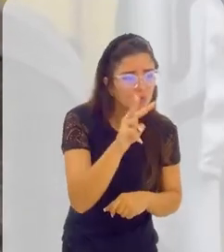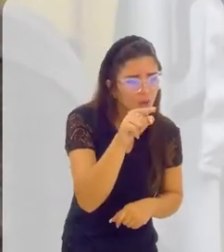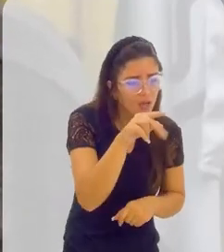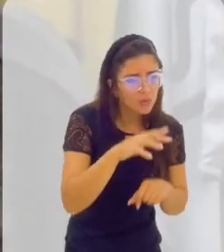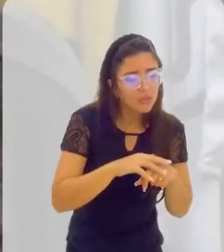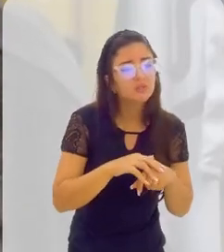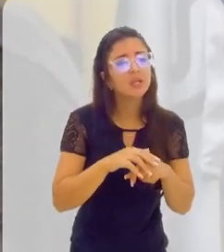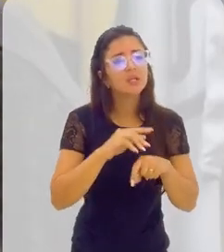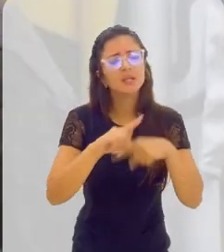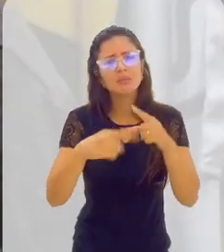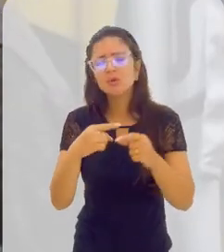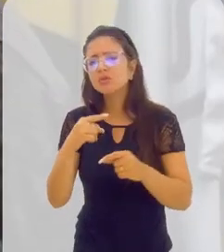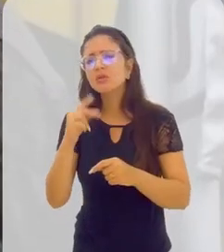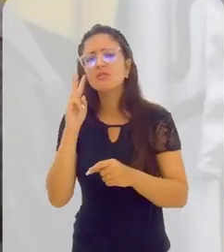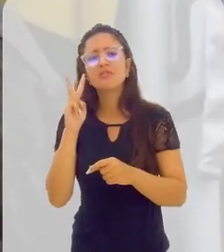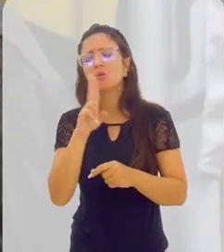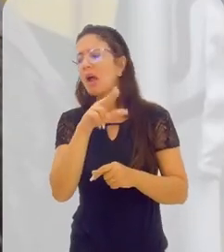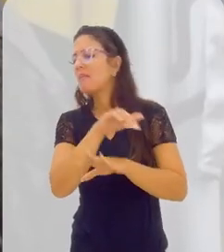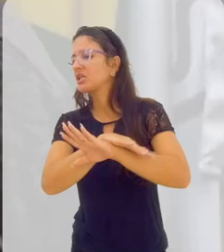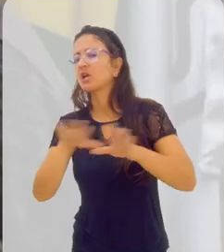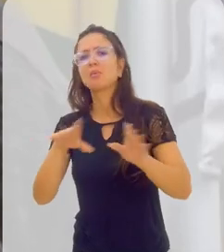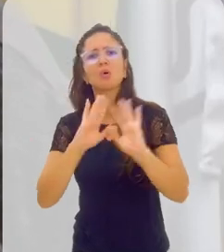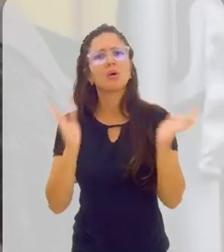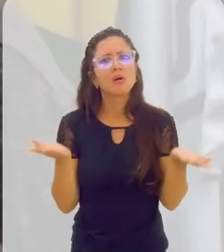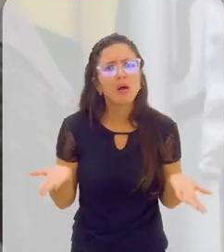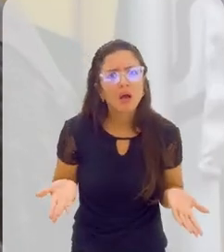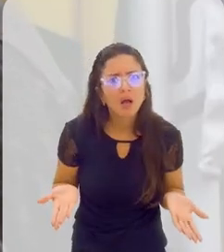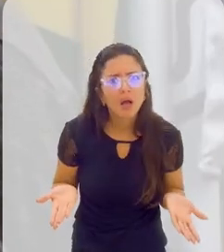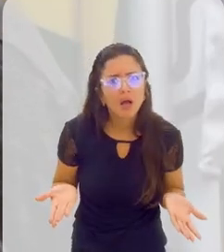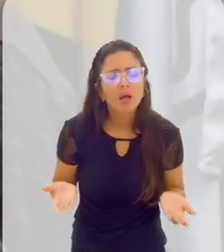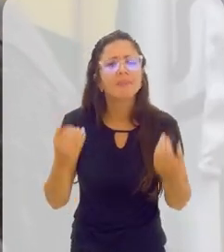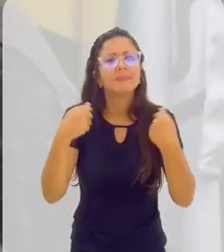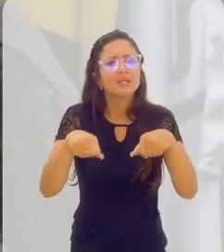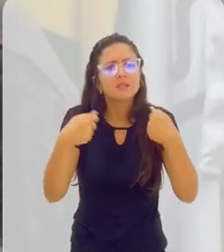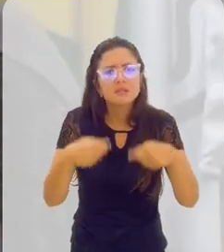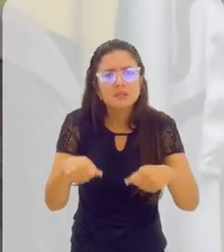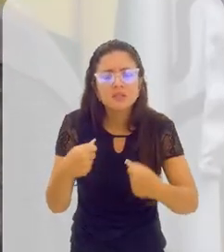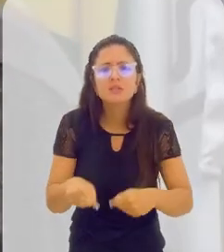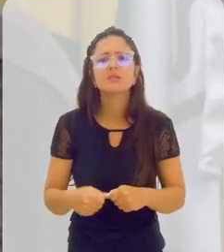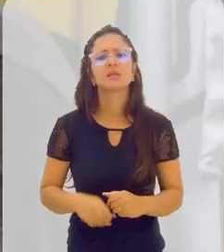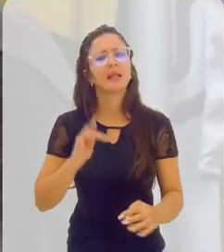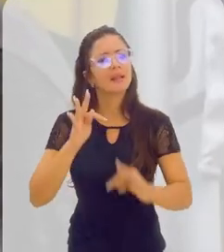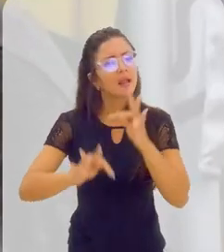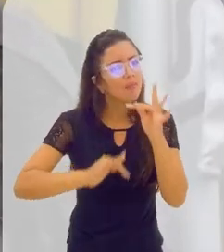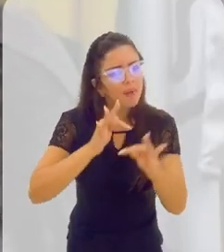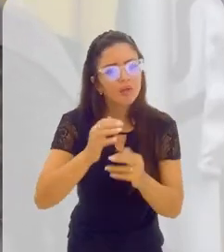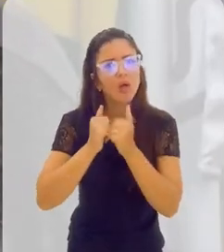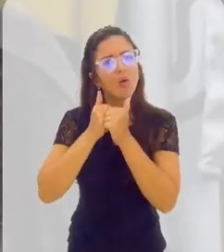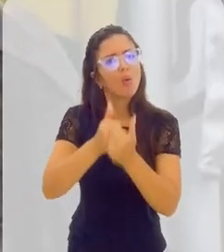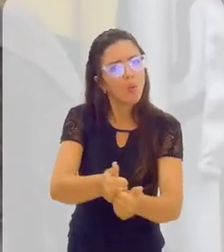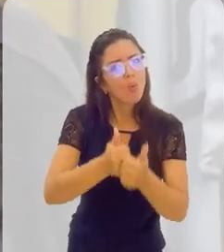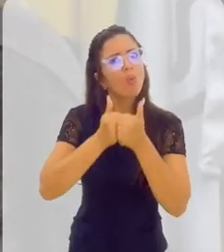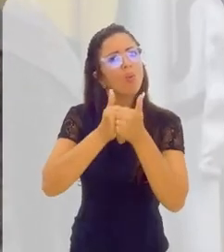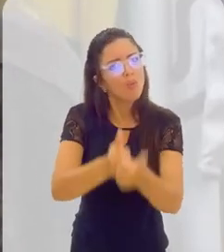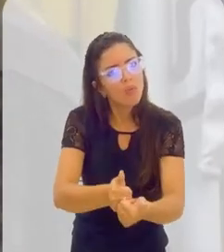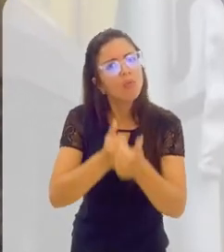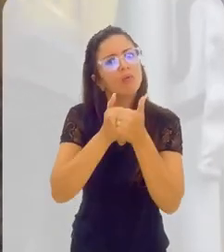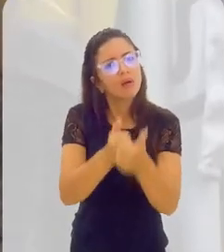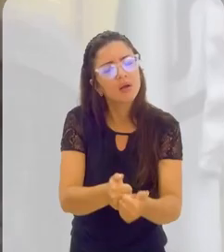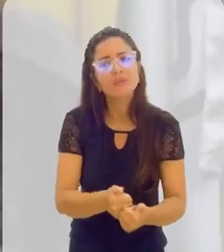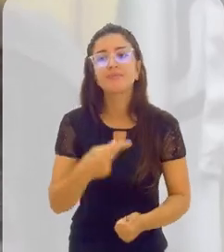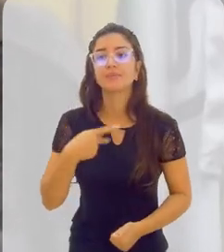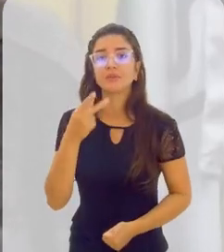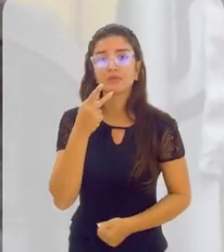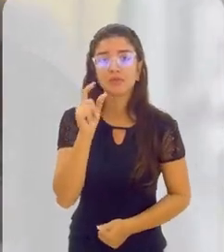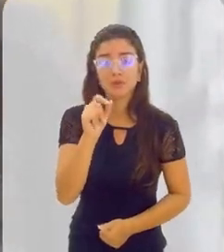isso na medicina que satisfação Você pode ter Depois de dizer Eu tratei primeiro que assim a primeira coisa que eu falo